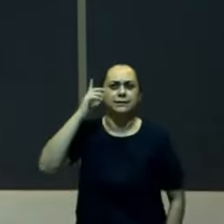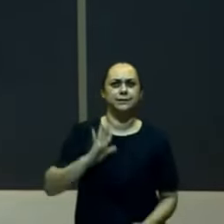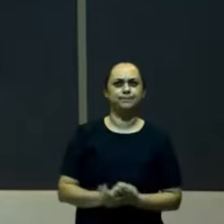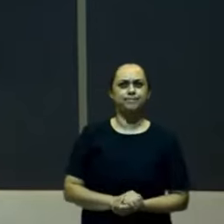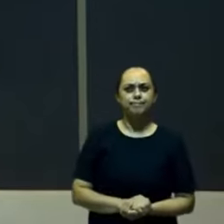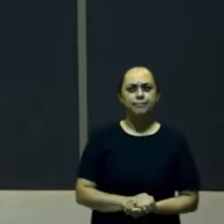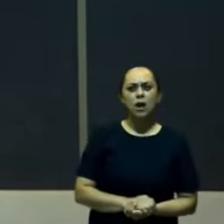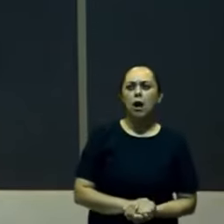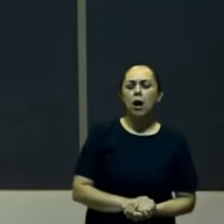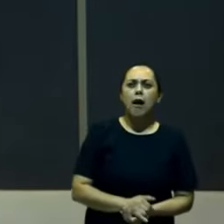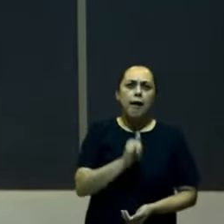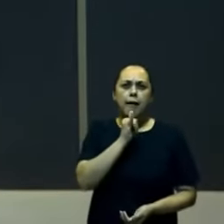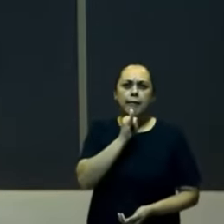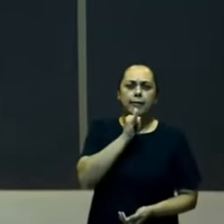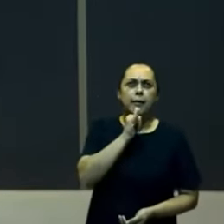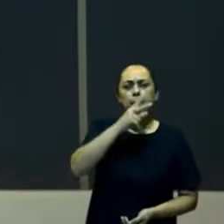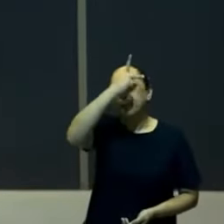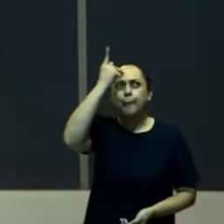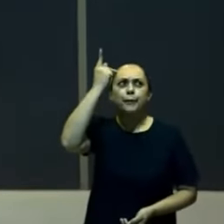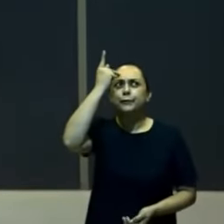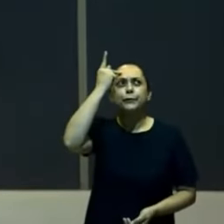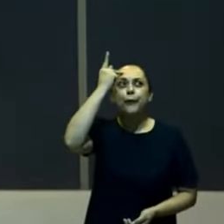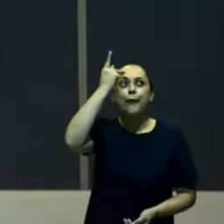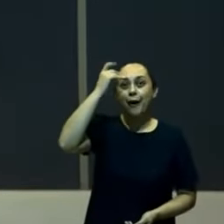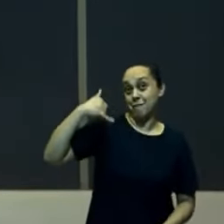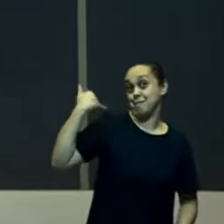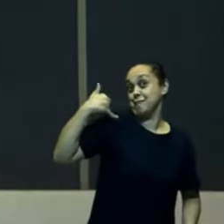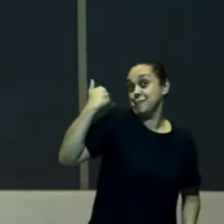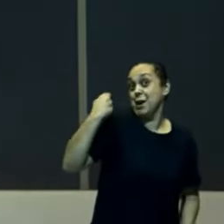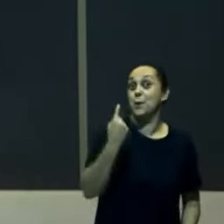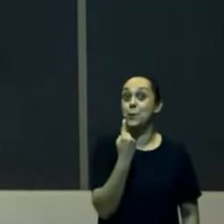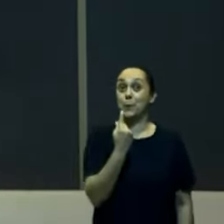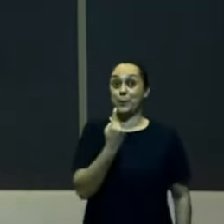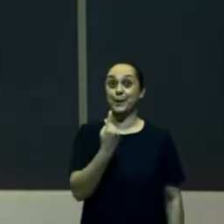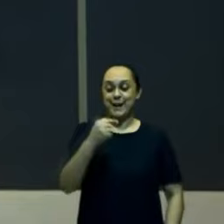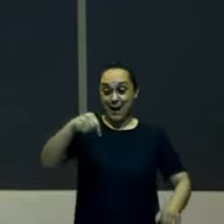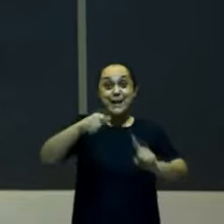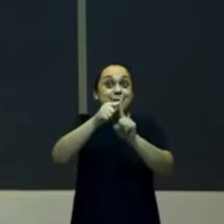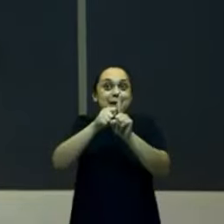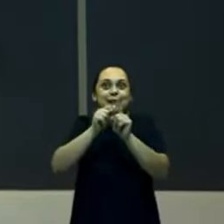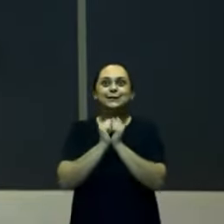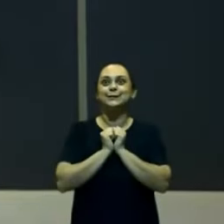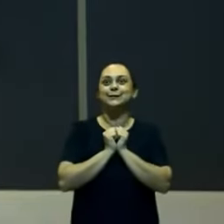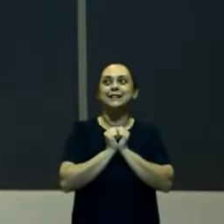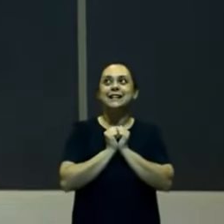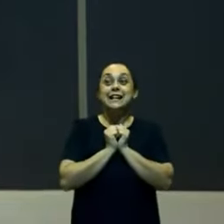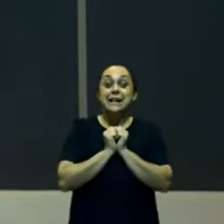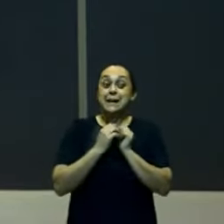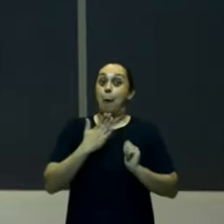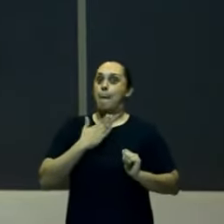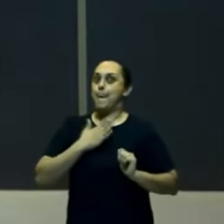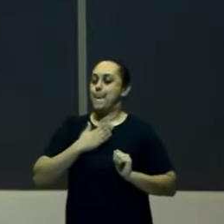No aniversário. O aniversário dela foi esse mês. E o meu é o mês que vem.